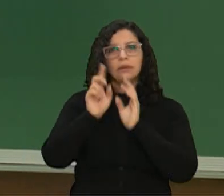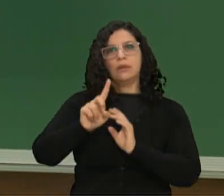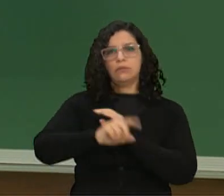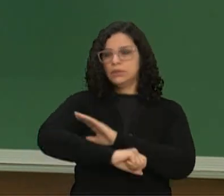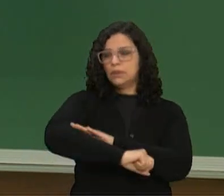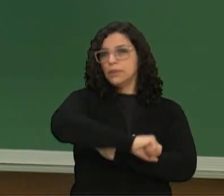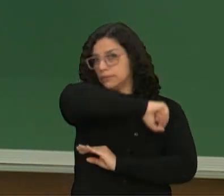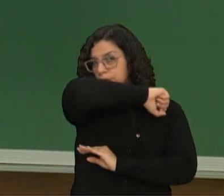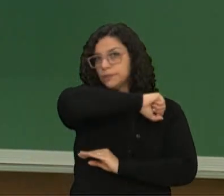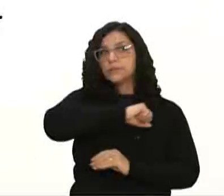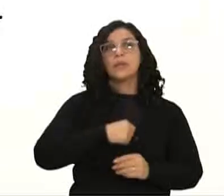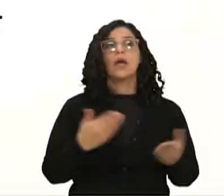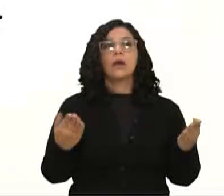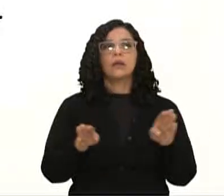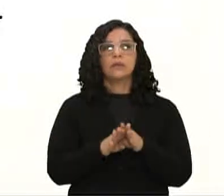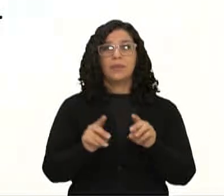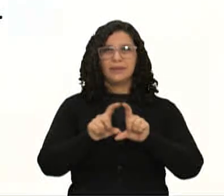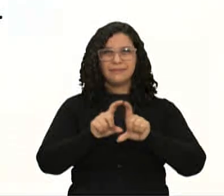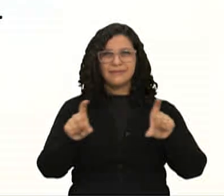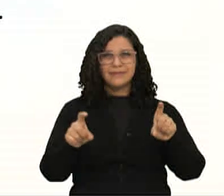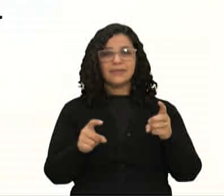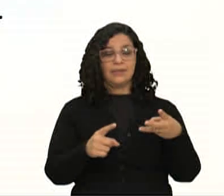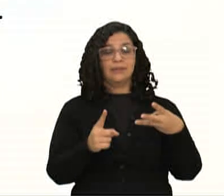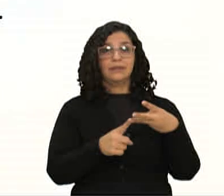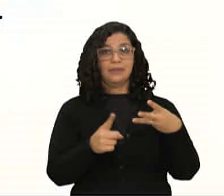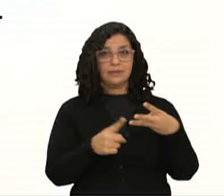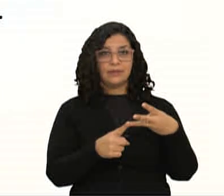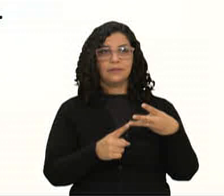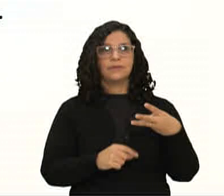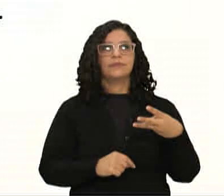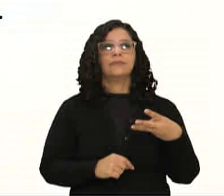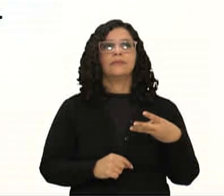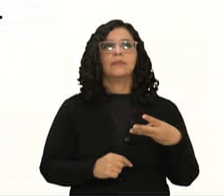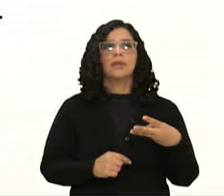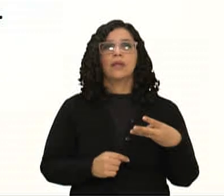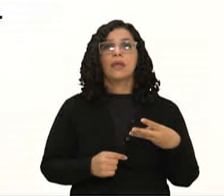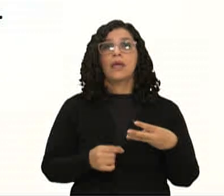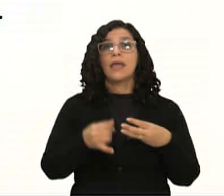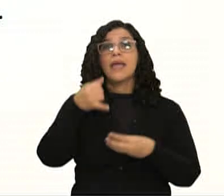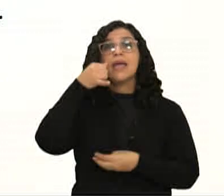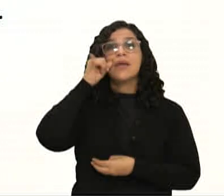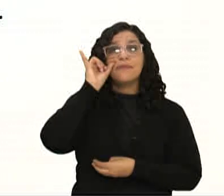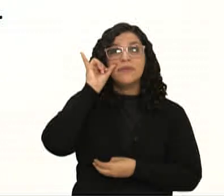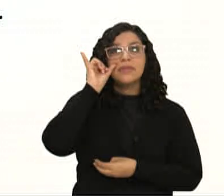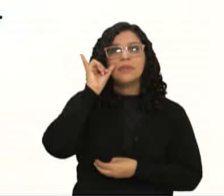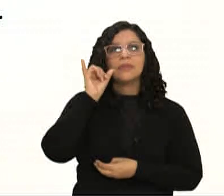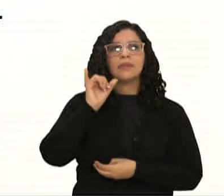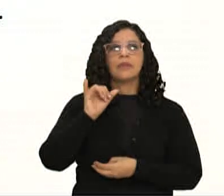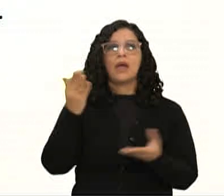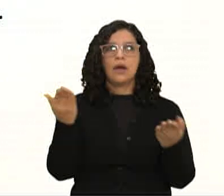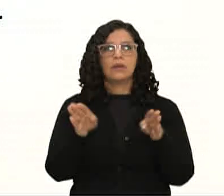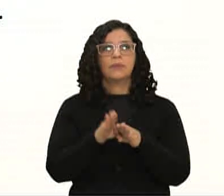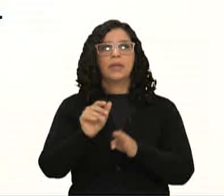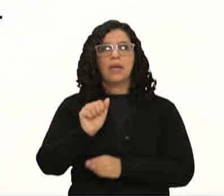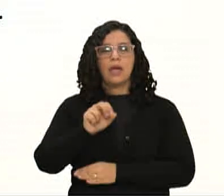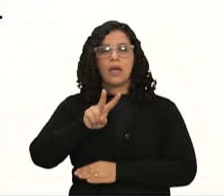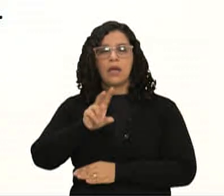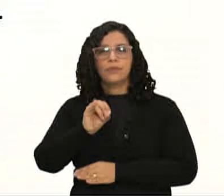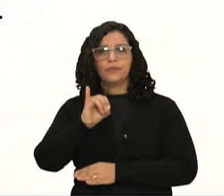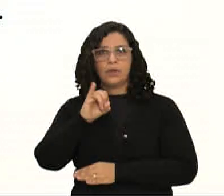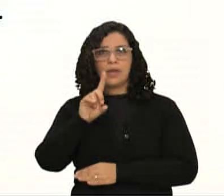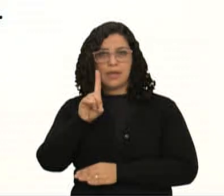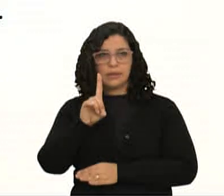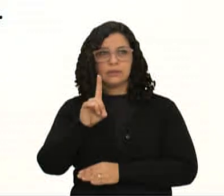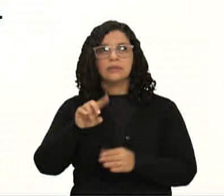hands. Avoid touching your eyes, nose and mouth. Evite, ó. Avoid quer dizer evite.